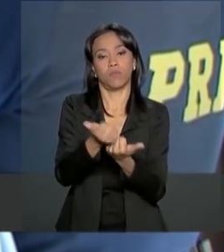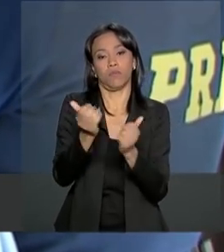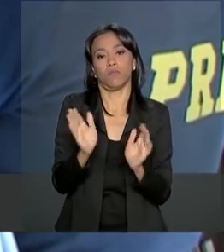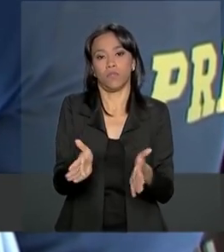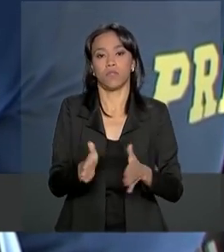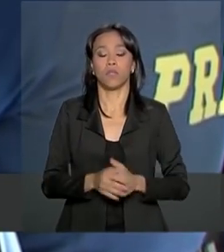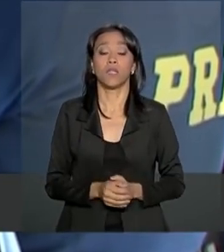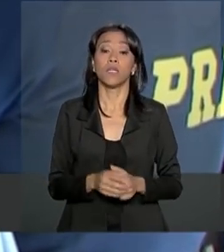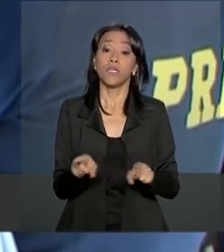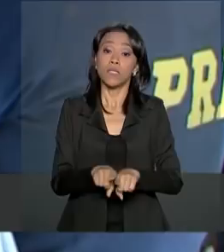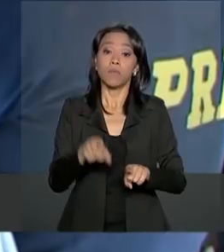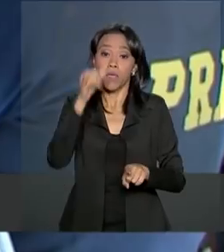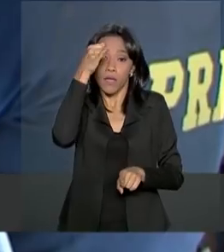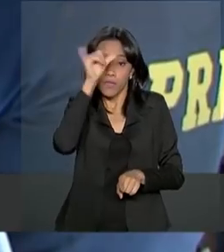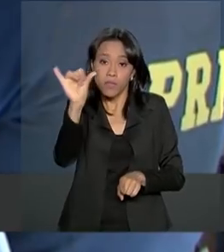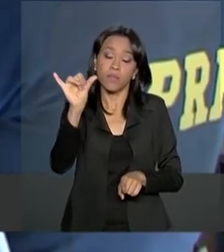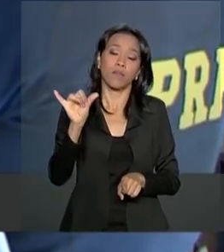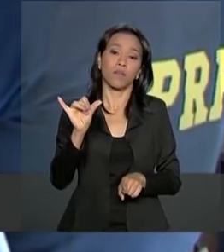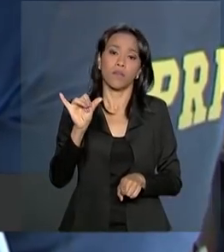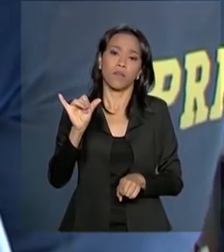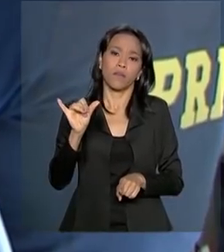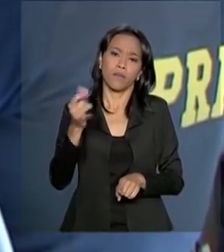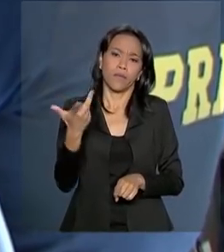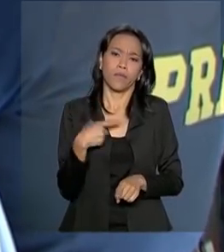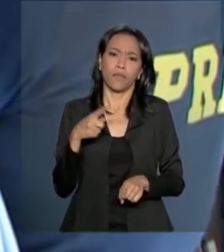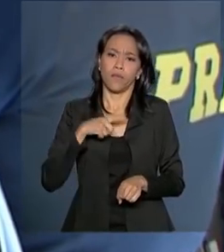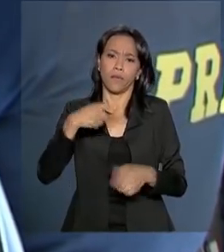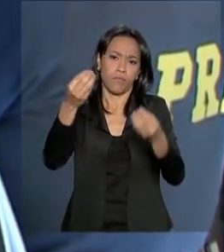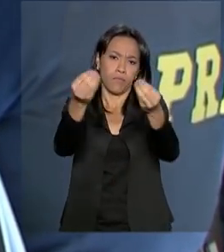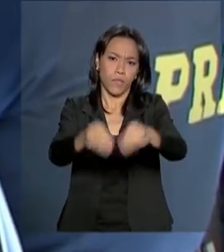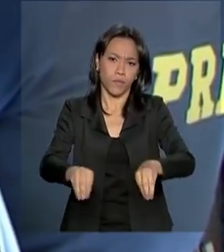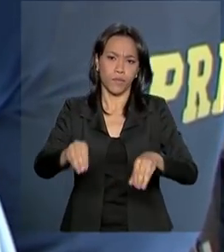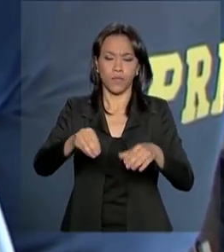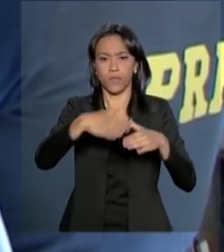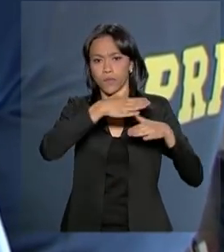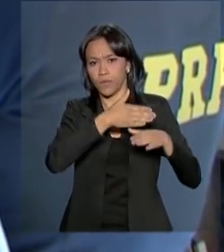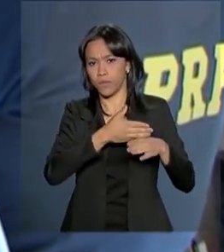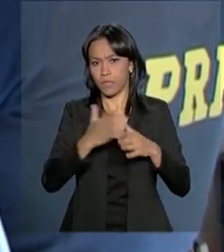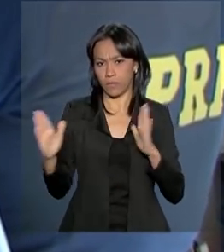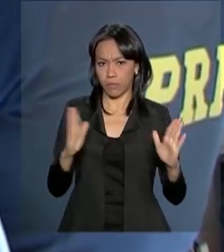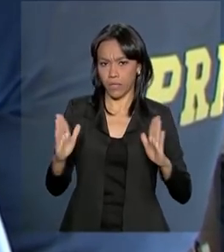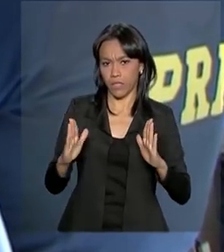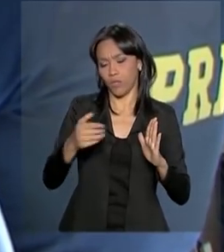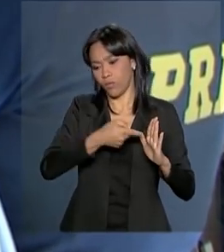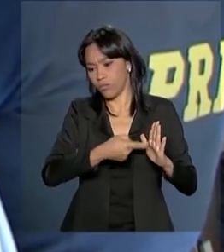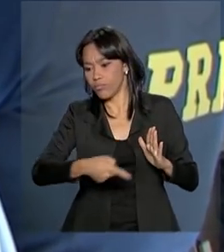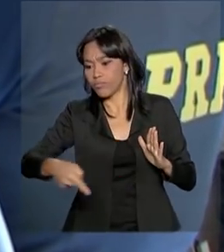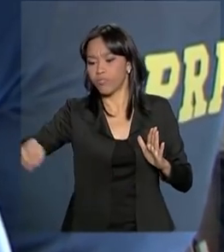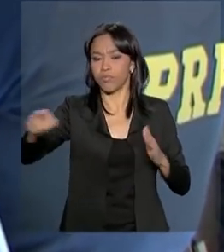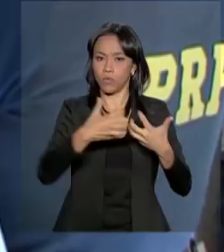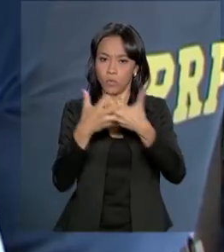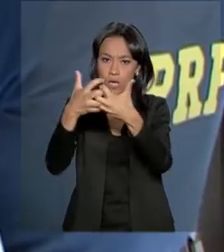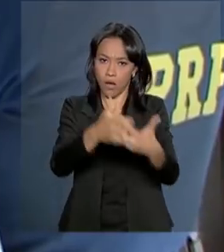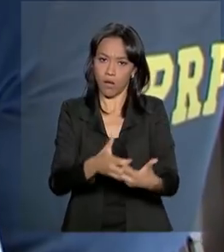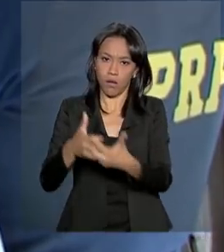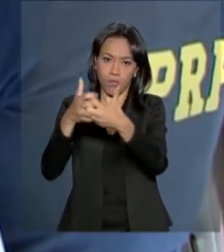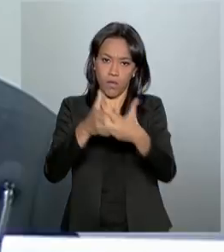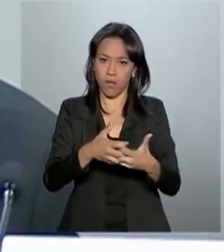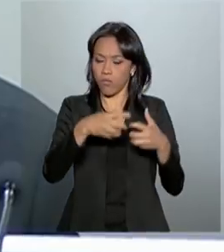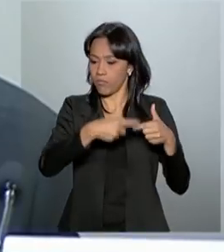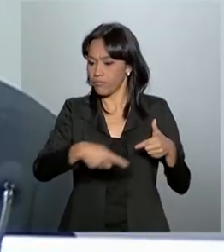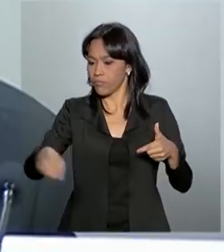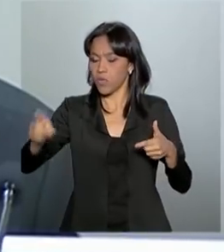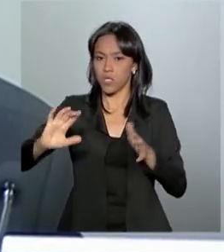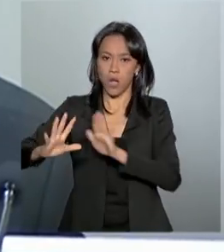evitar que incidentes no percurso, sejam incidentes decorrentes de algum ilícito